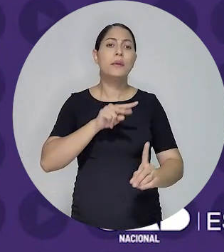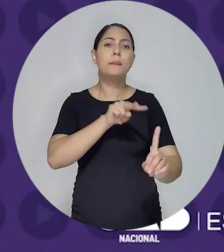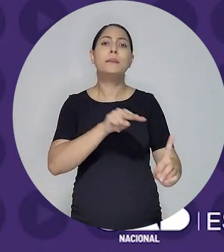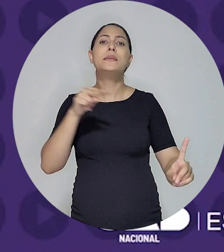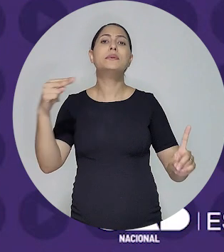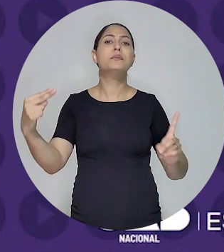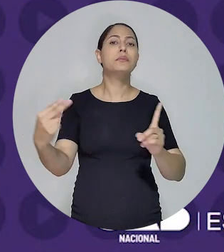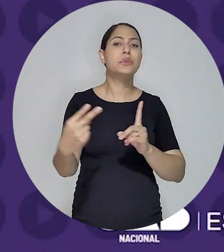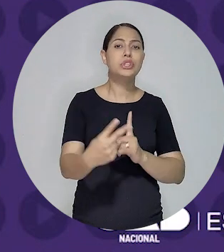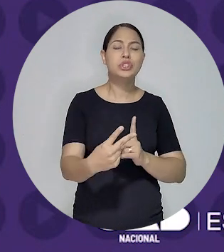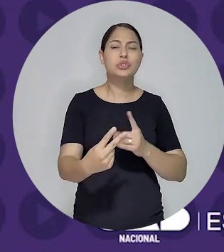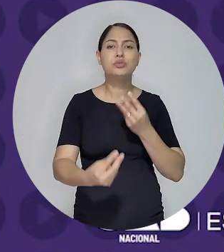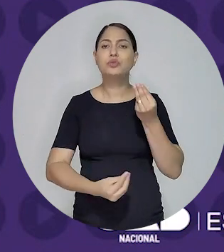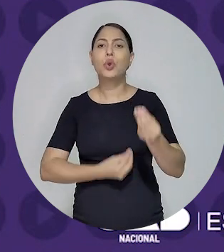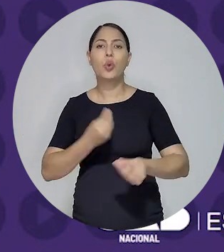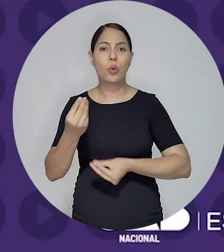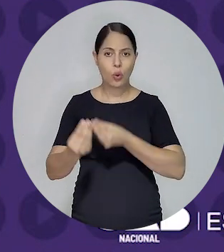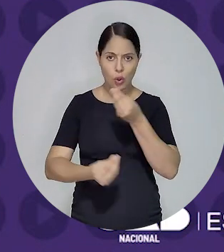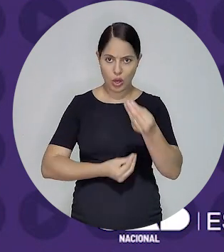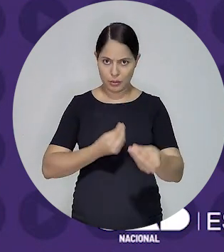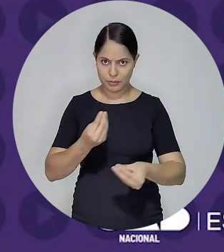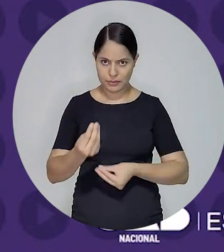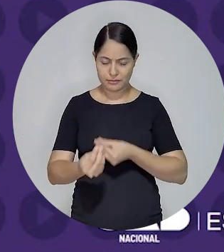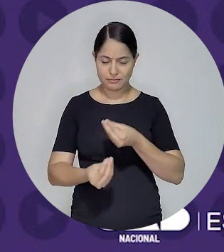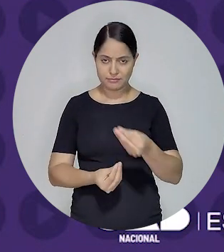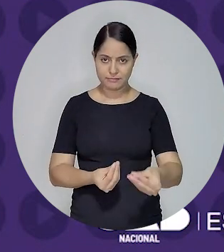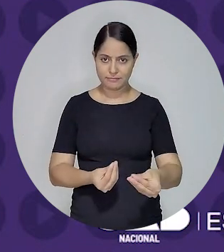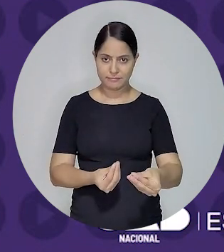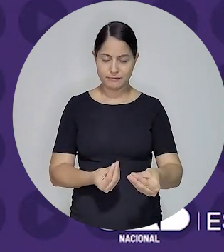nós precisamos conferir